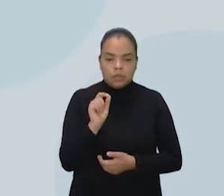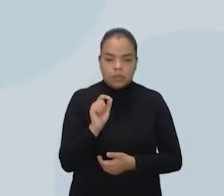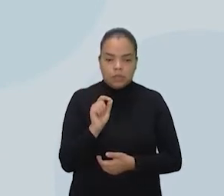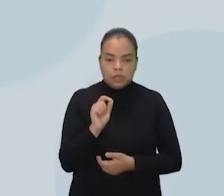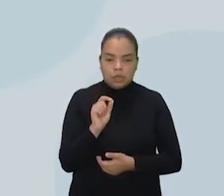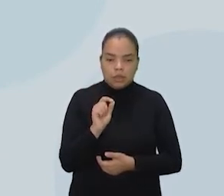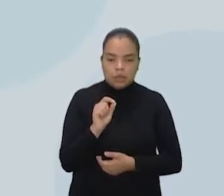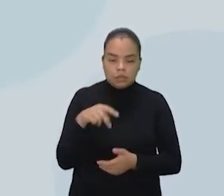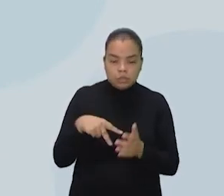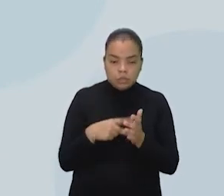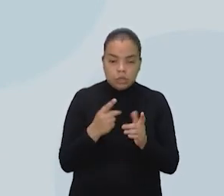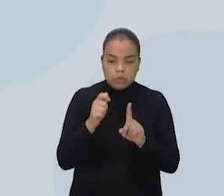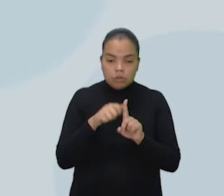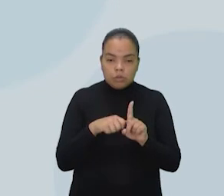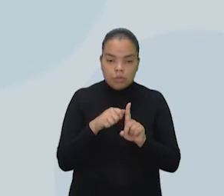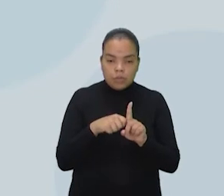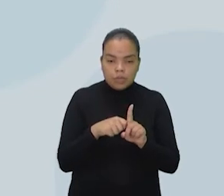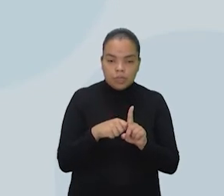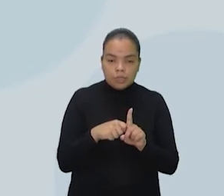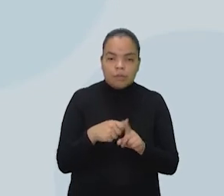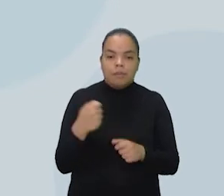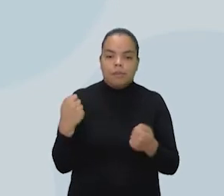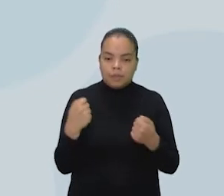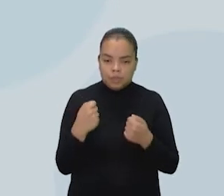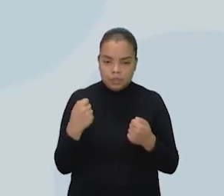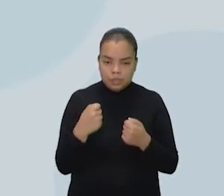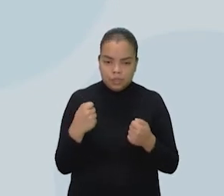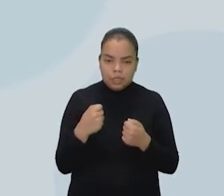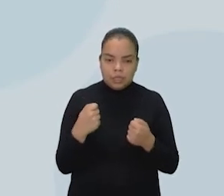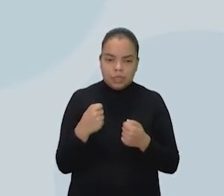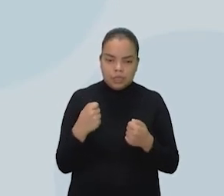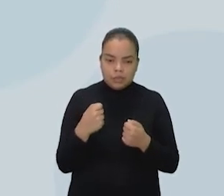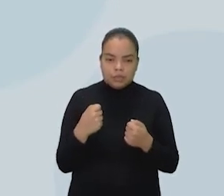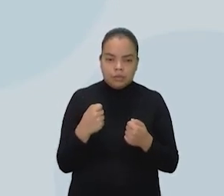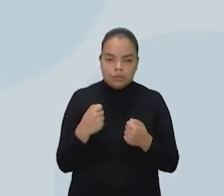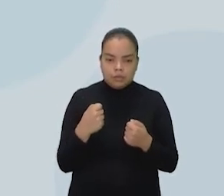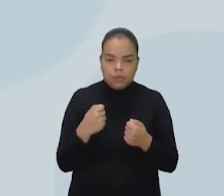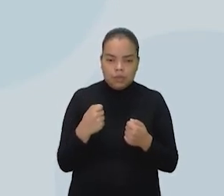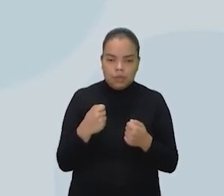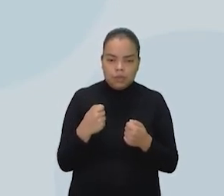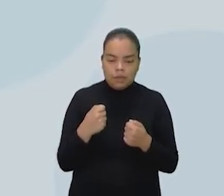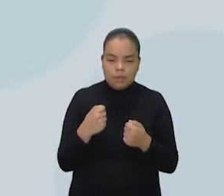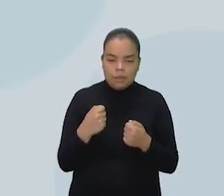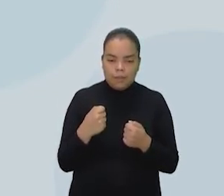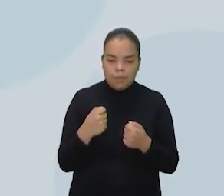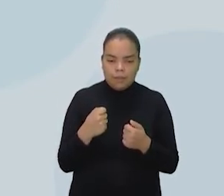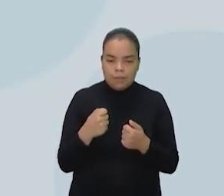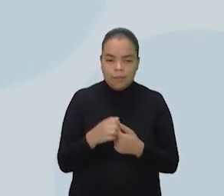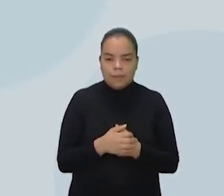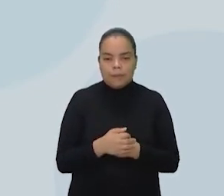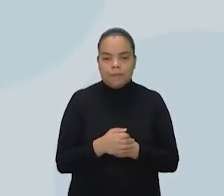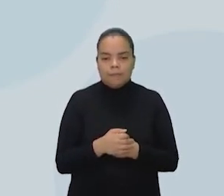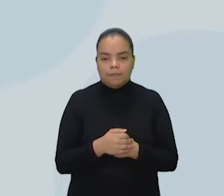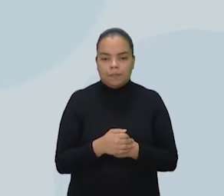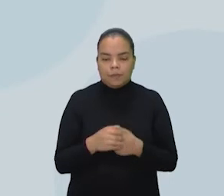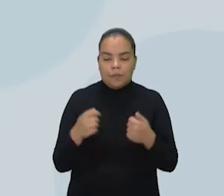mês, como vai ser? Eu vou precisar do valor anterior, olha, o seu capital já vai ser o atualizado. você vai já ter esse aumento para